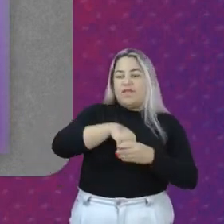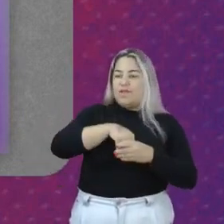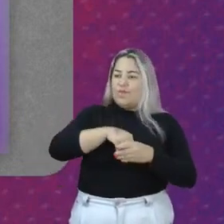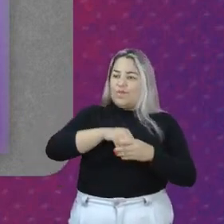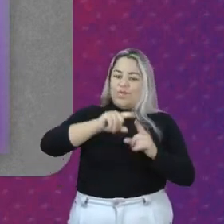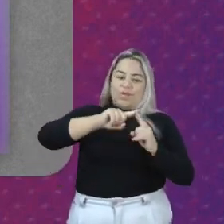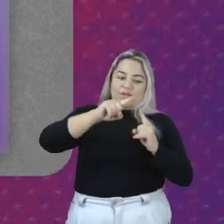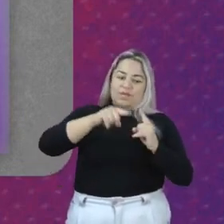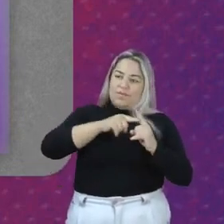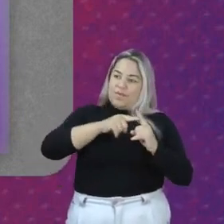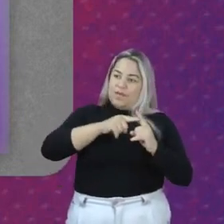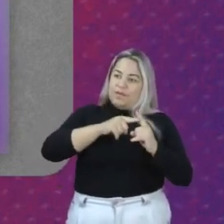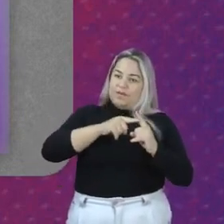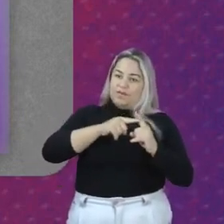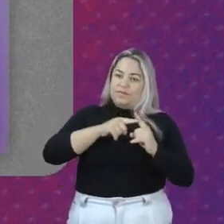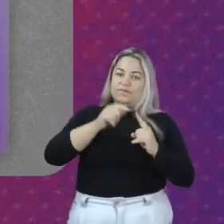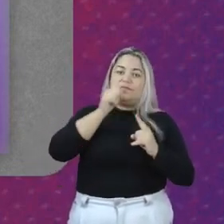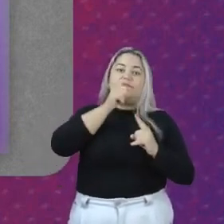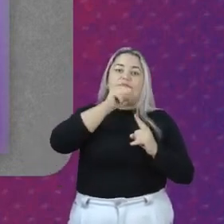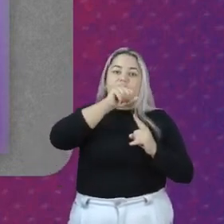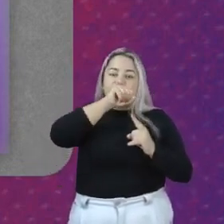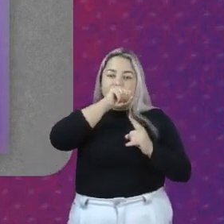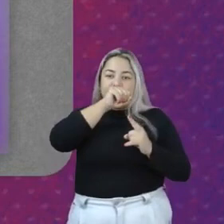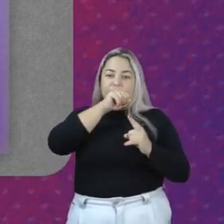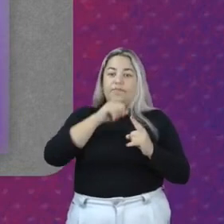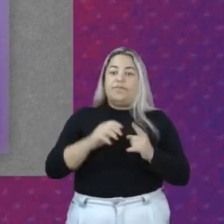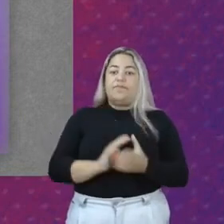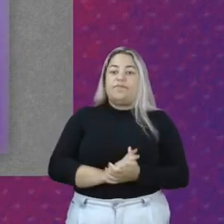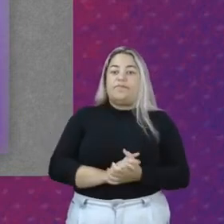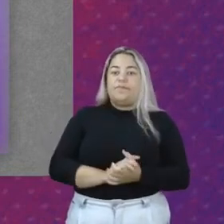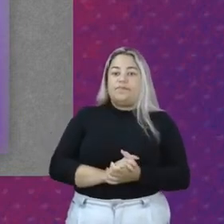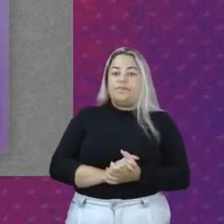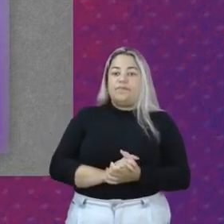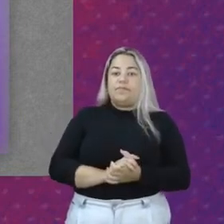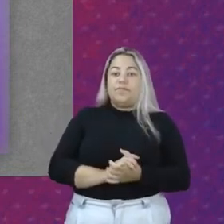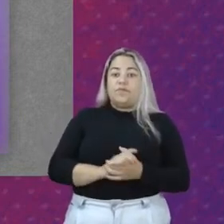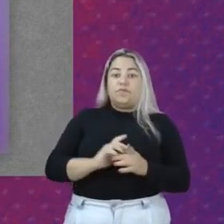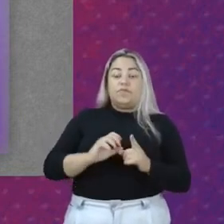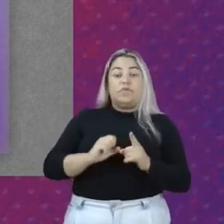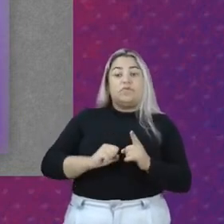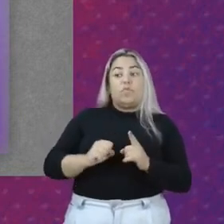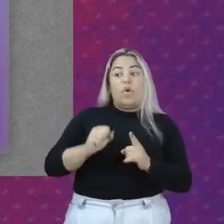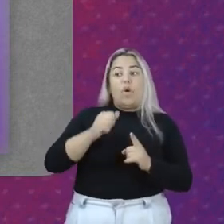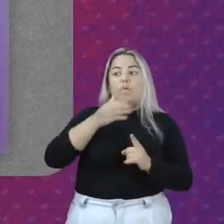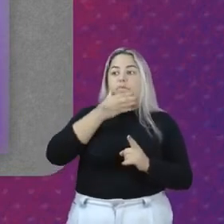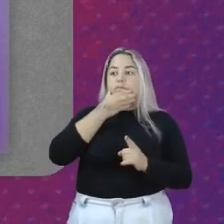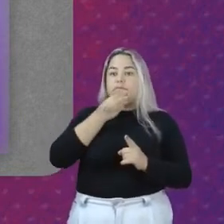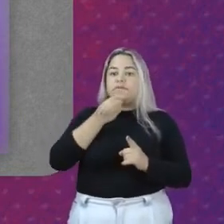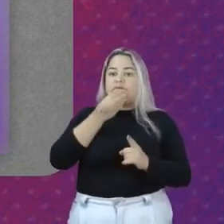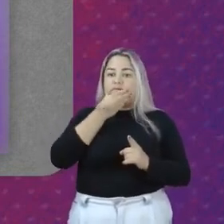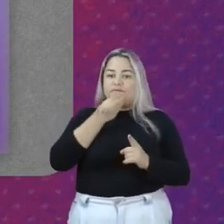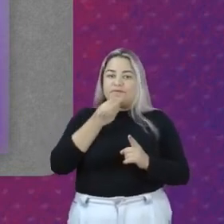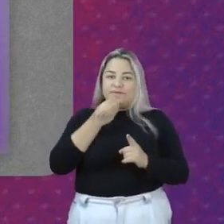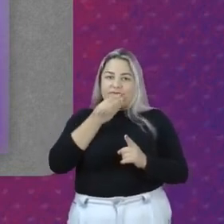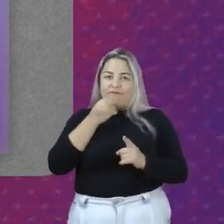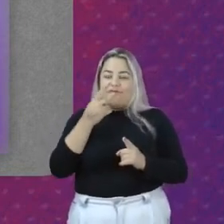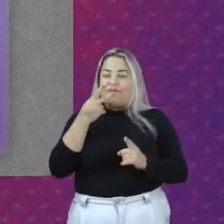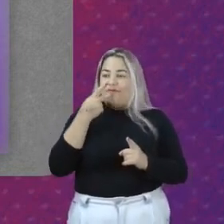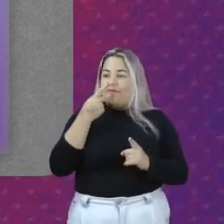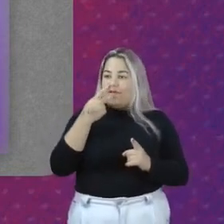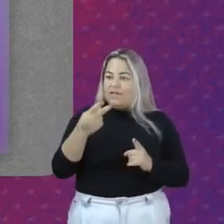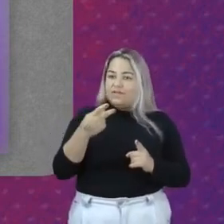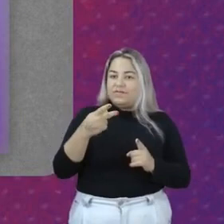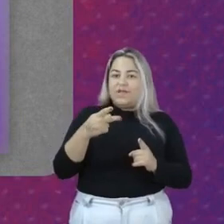nossa mãe vai dizer, se tiver com a barriguinha, né, e chutar, e for menino, geralmente vão dizer que vai